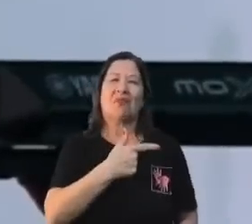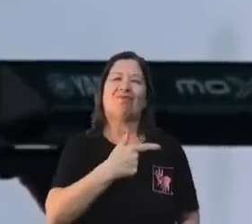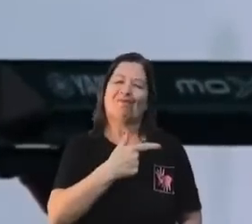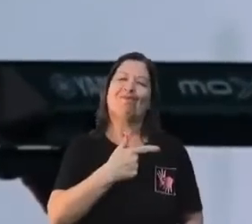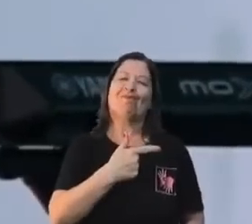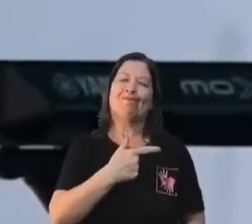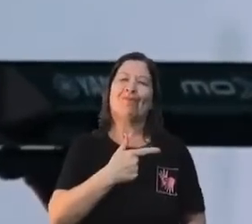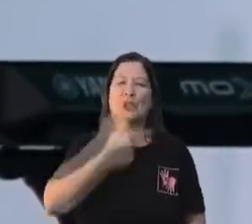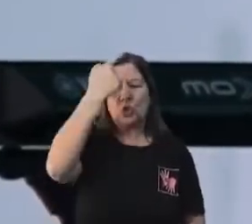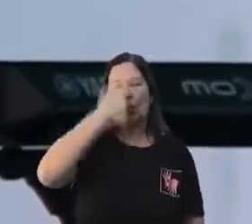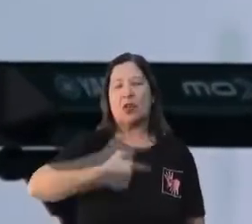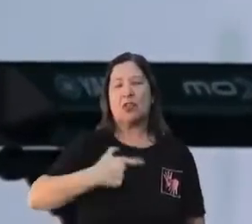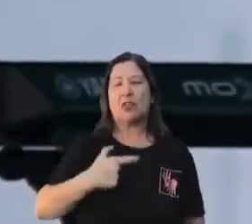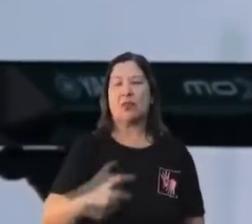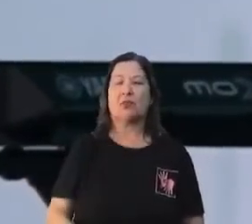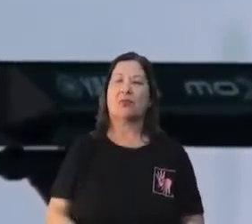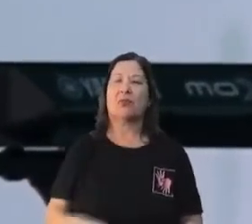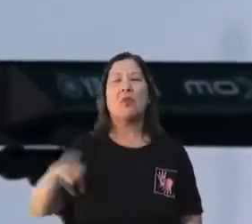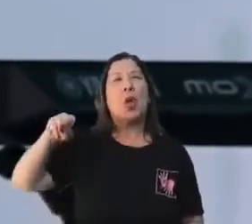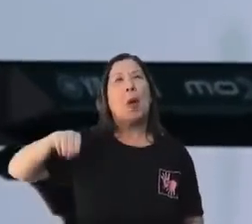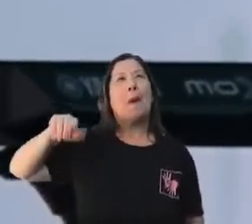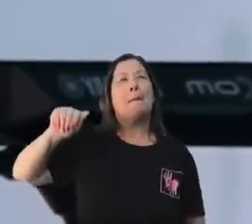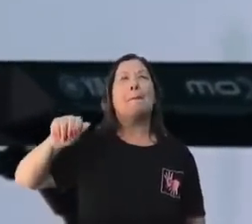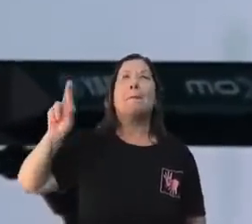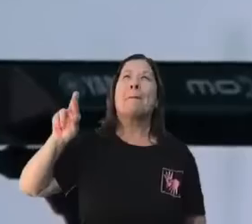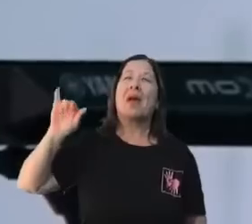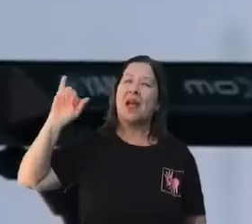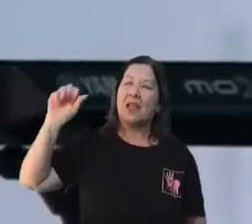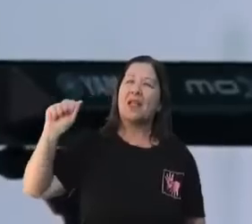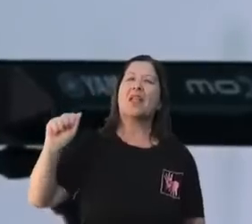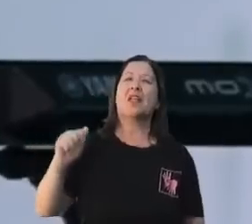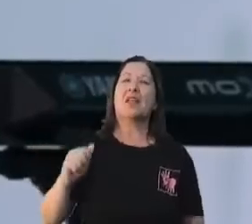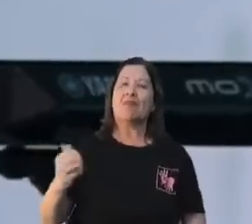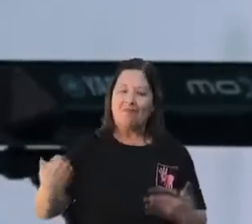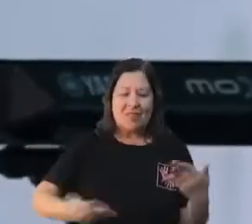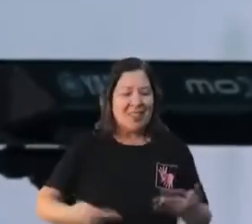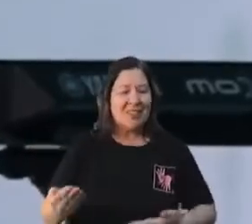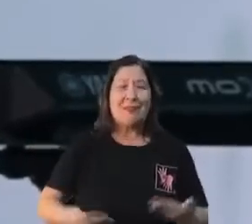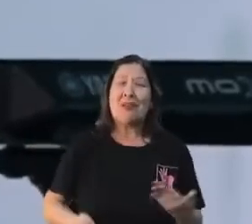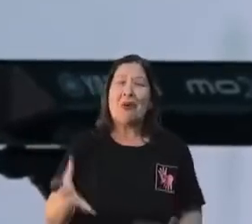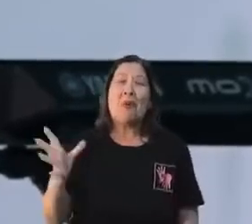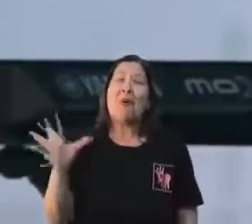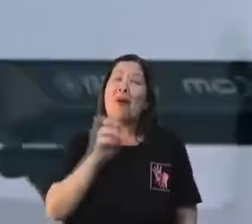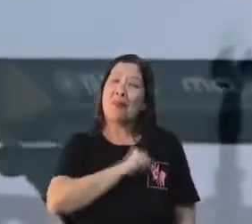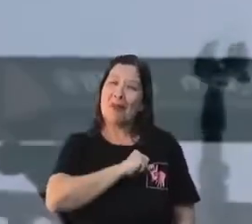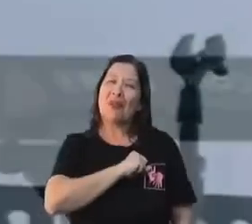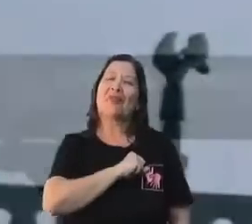Maria fez o seu melhor. E você?